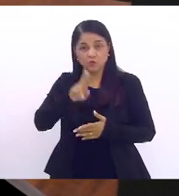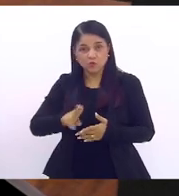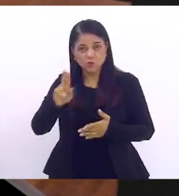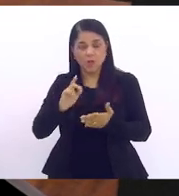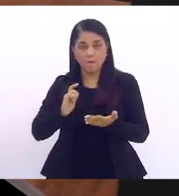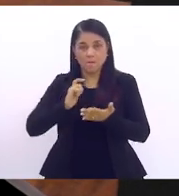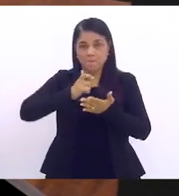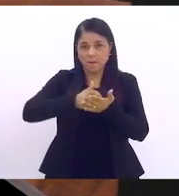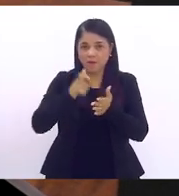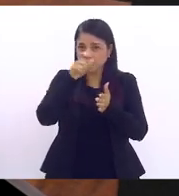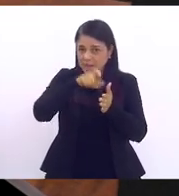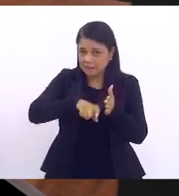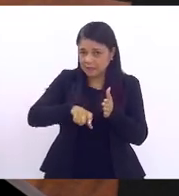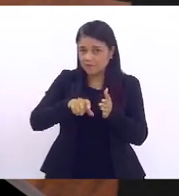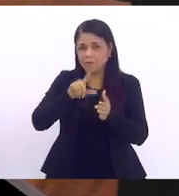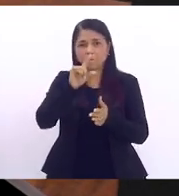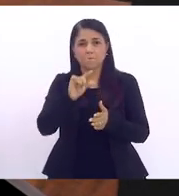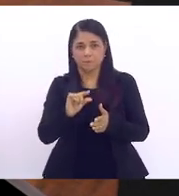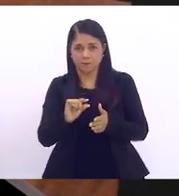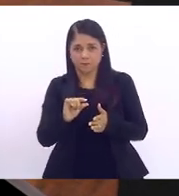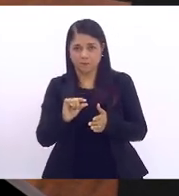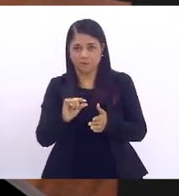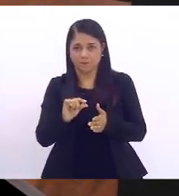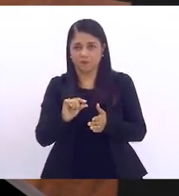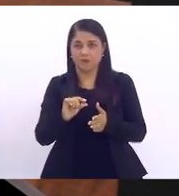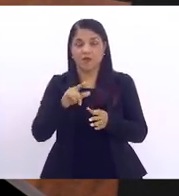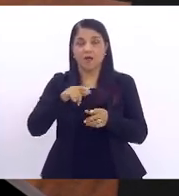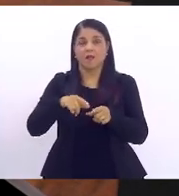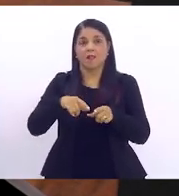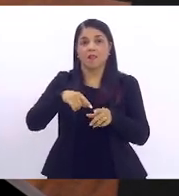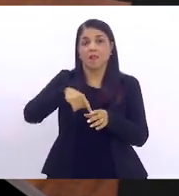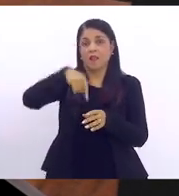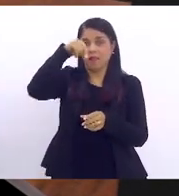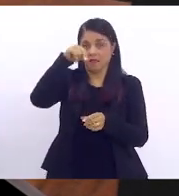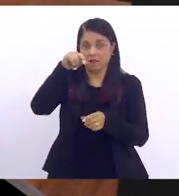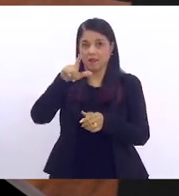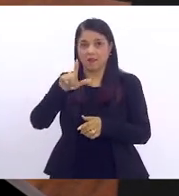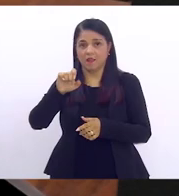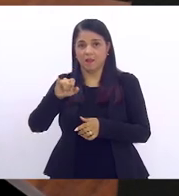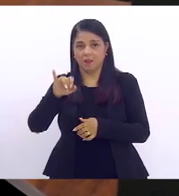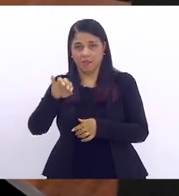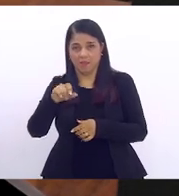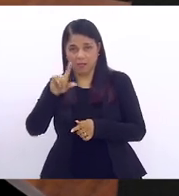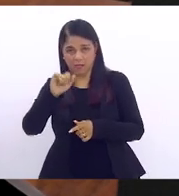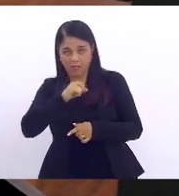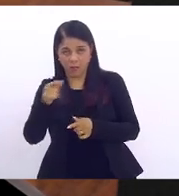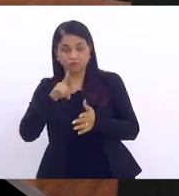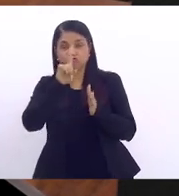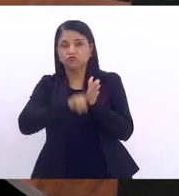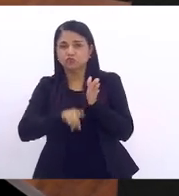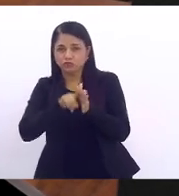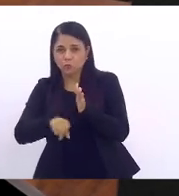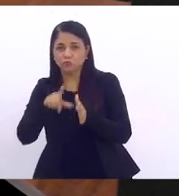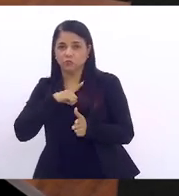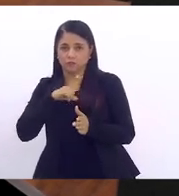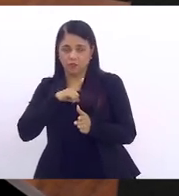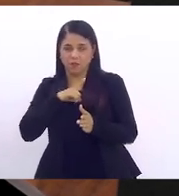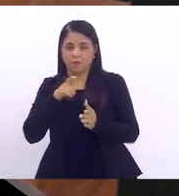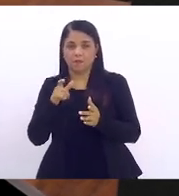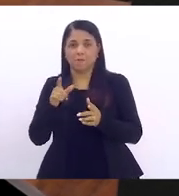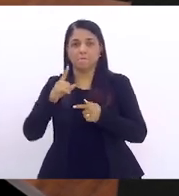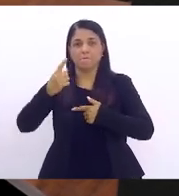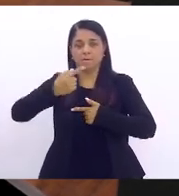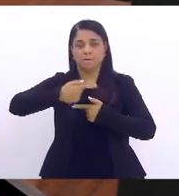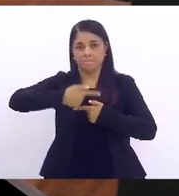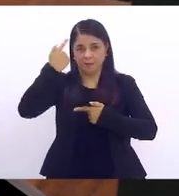tarifa a menor tarifa porque a CCR no leilão ofereceu um maior valor de desconto de pedágio a gente foi no teto